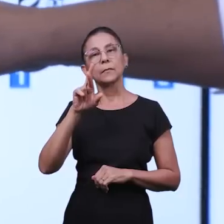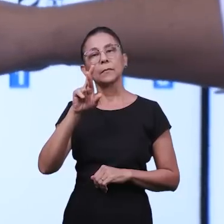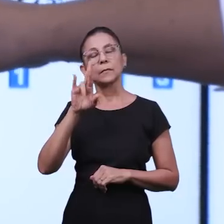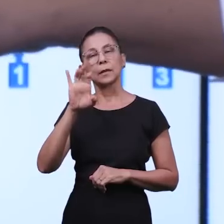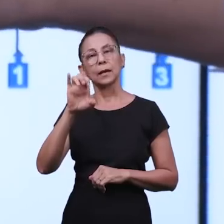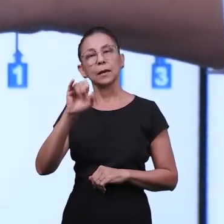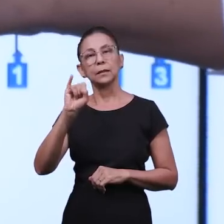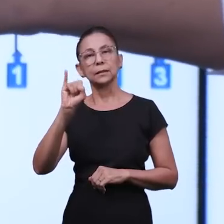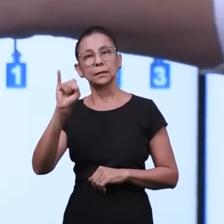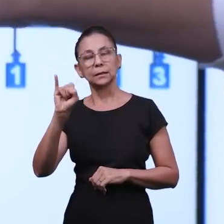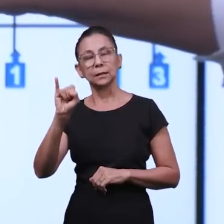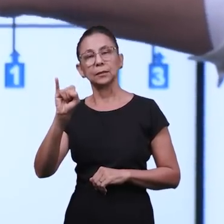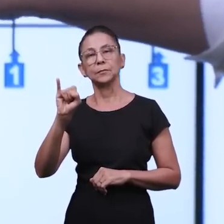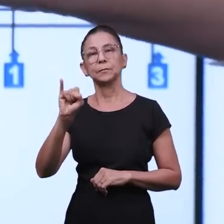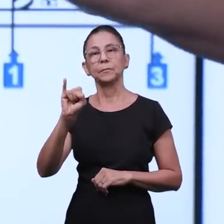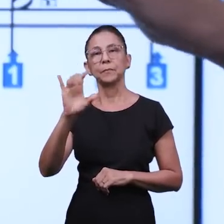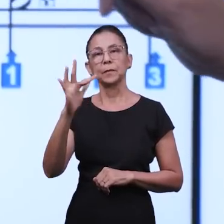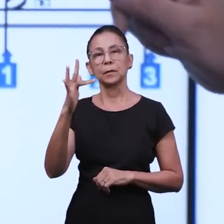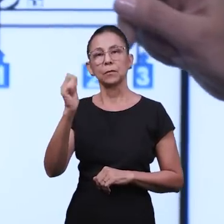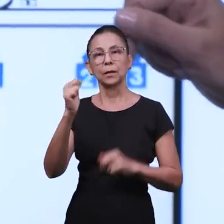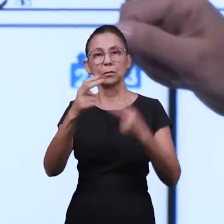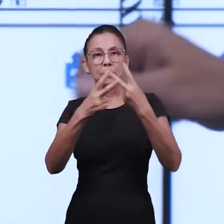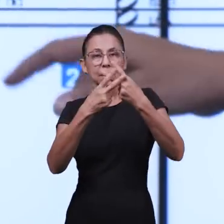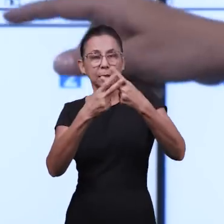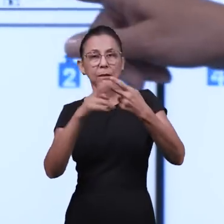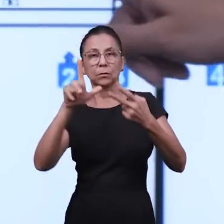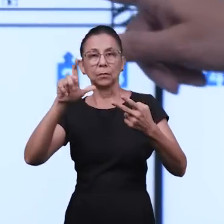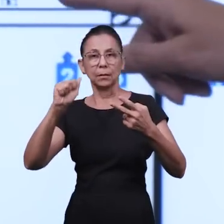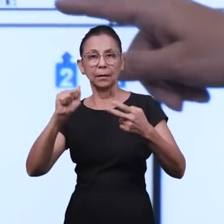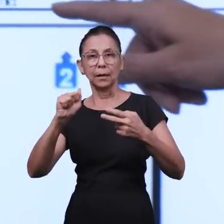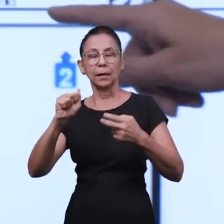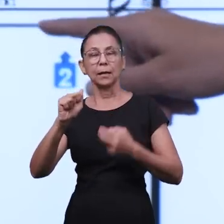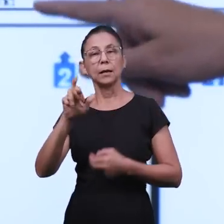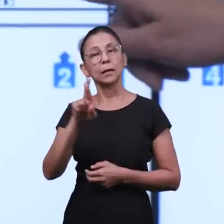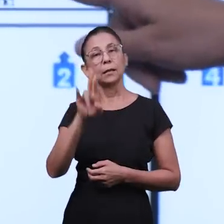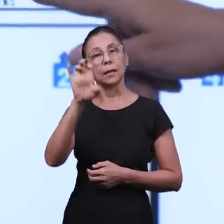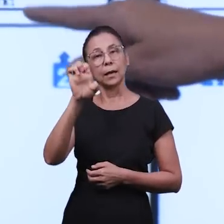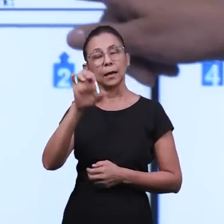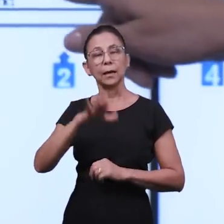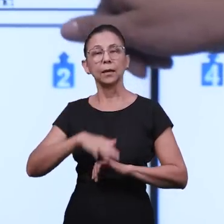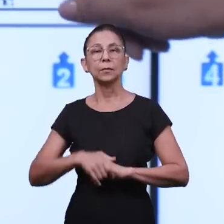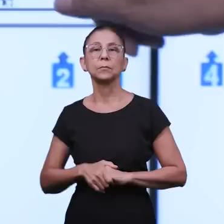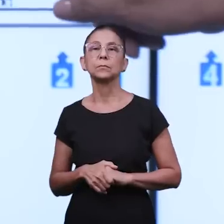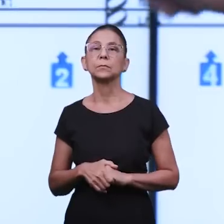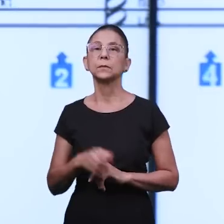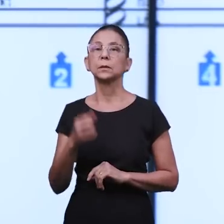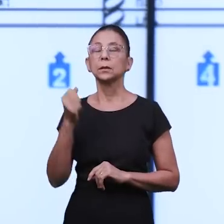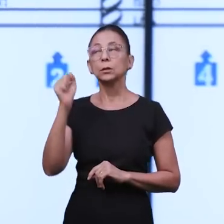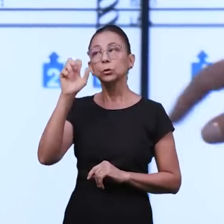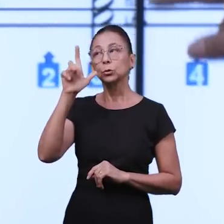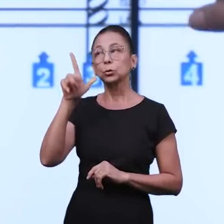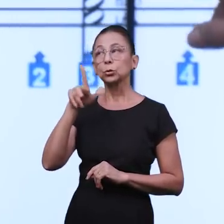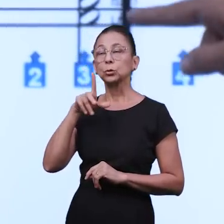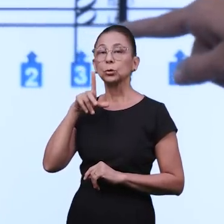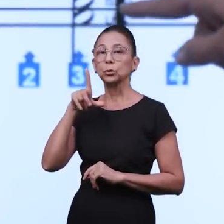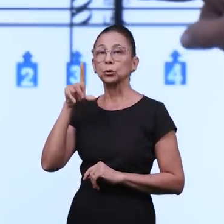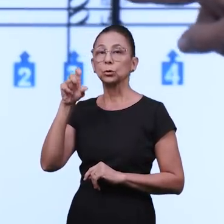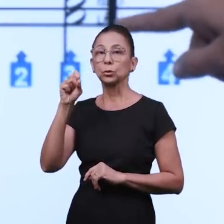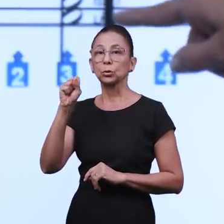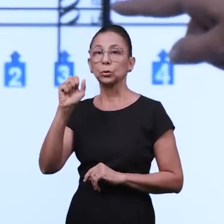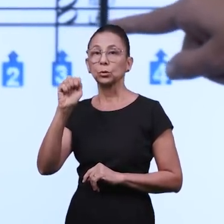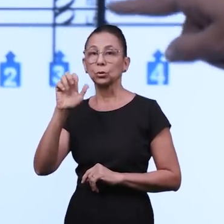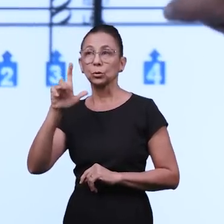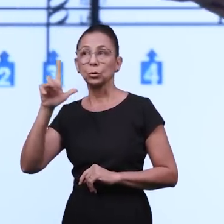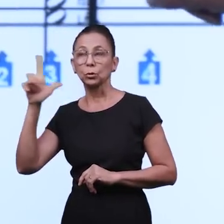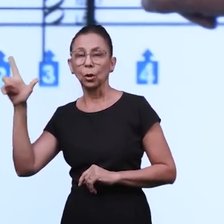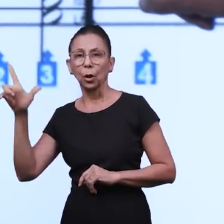fá sustenido, lá ré. Temos dó maior, dó mi sol, lá